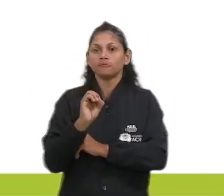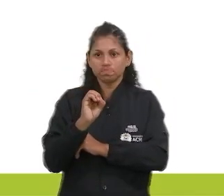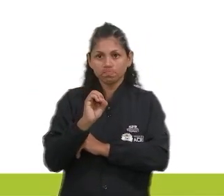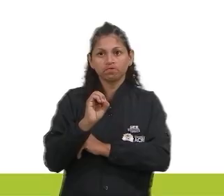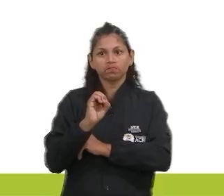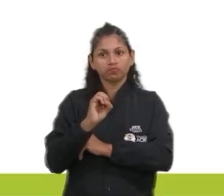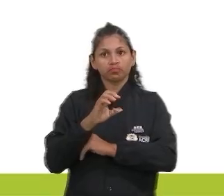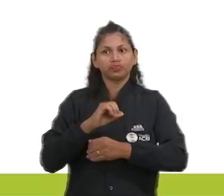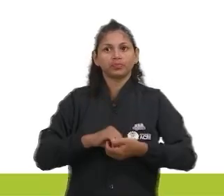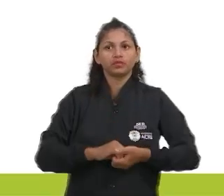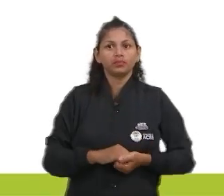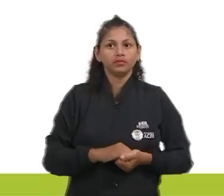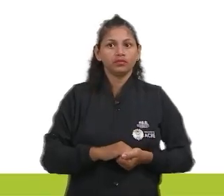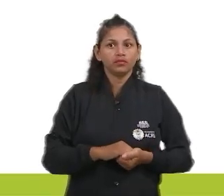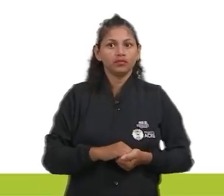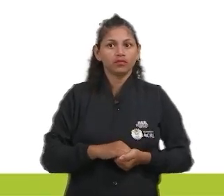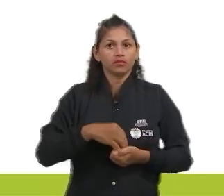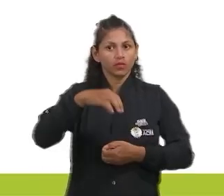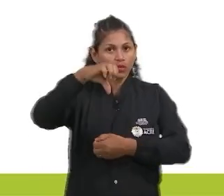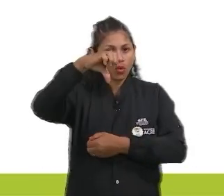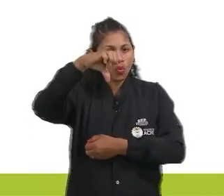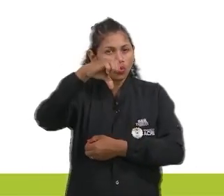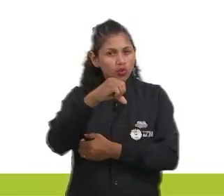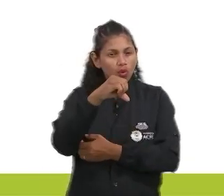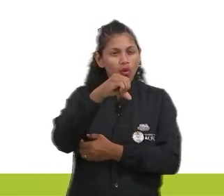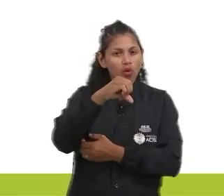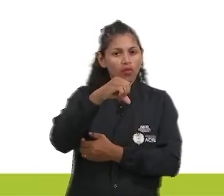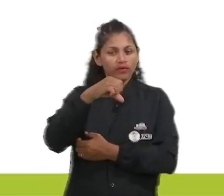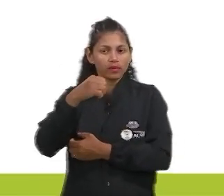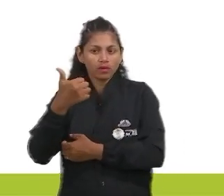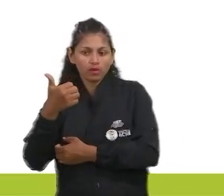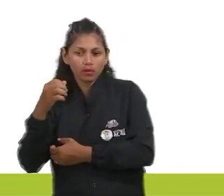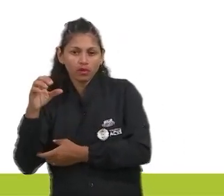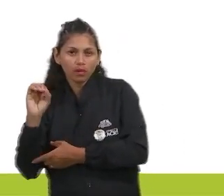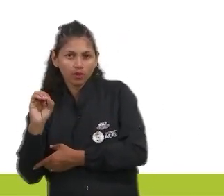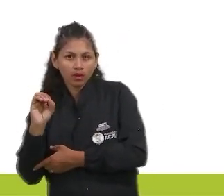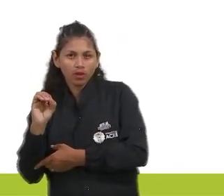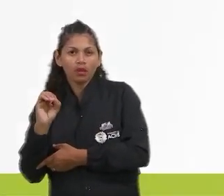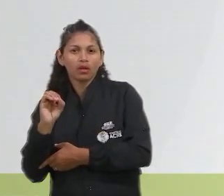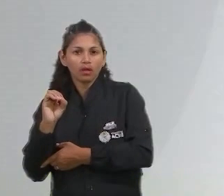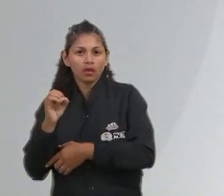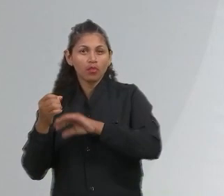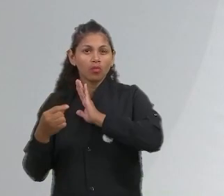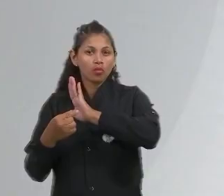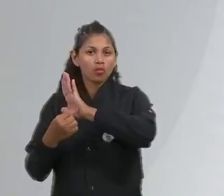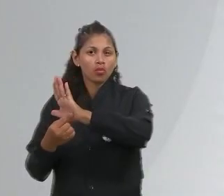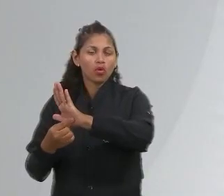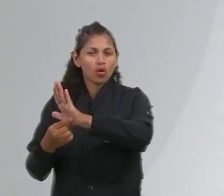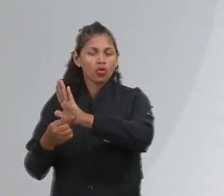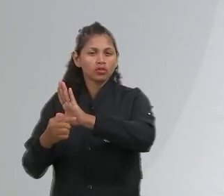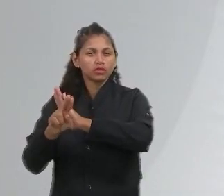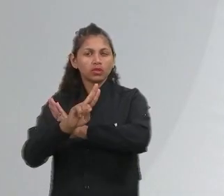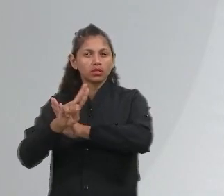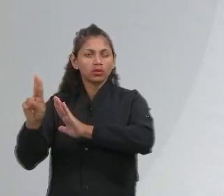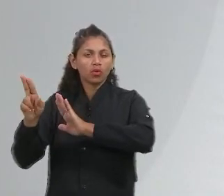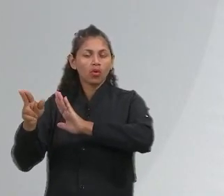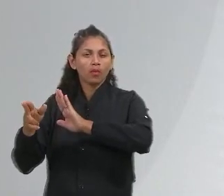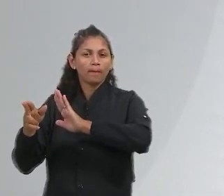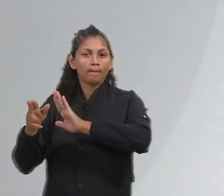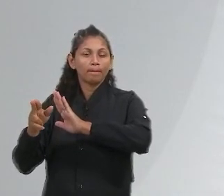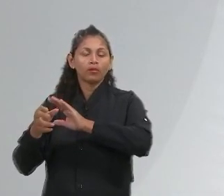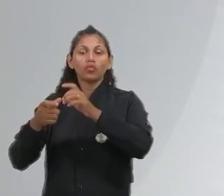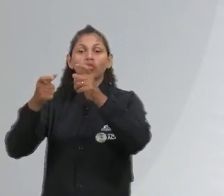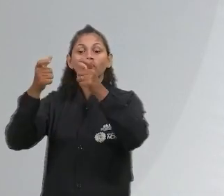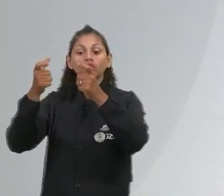10-hidroxi. Esse 9 e esse 10 vai me dizer, de acordo com a nomenclatura, onde está